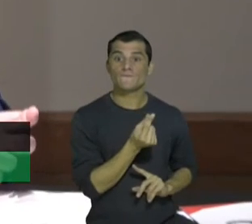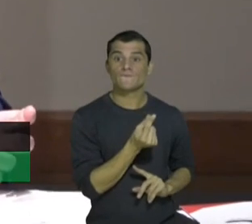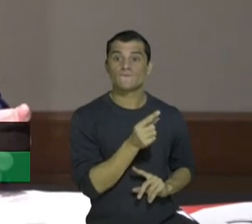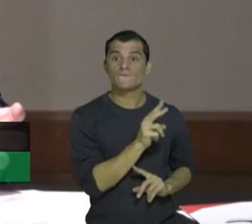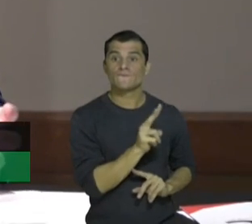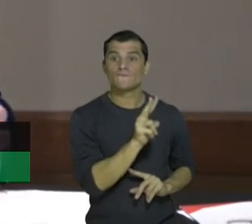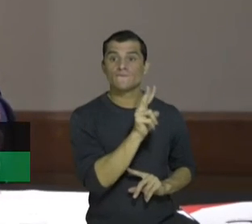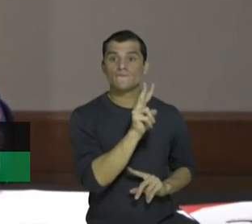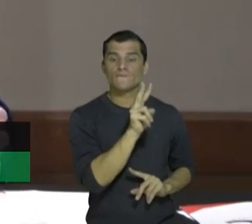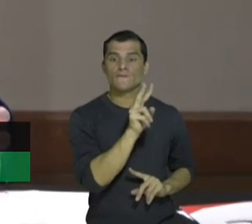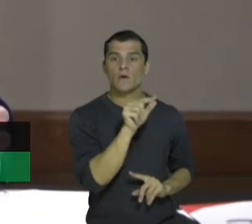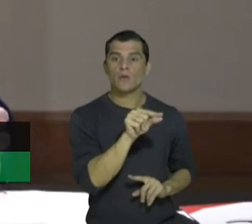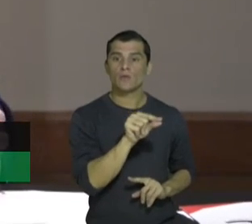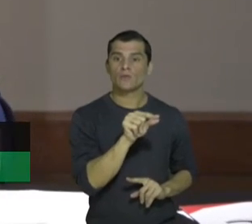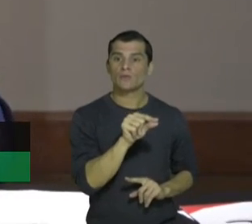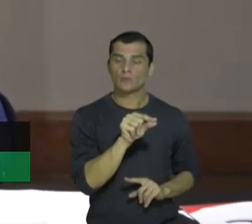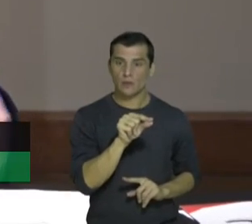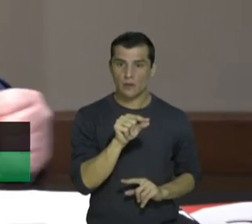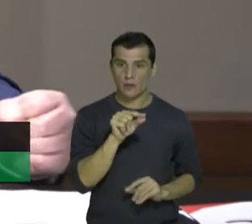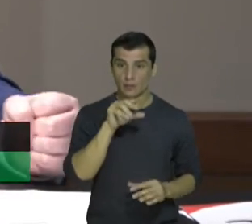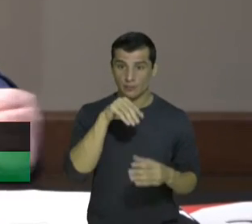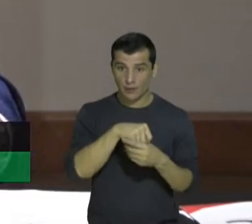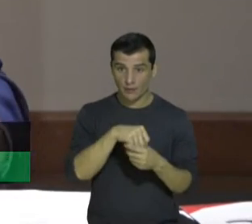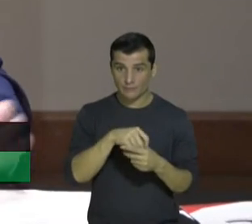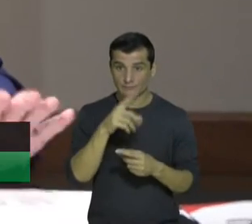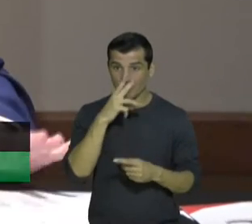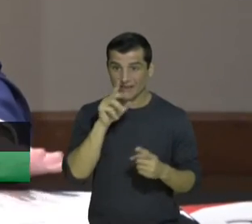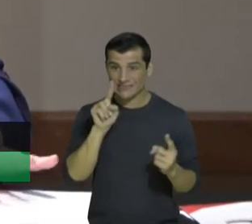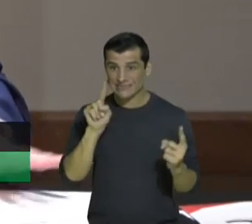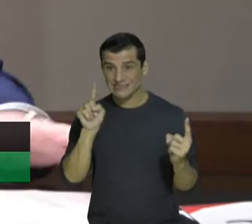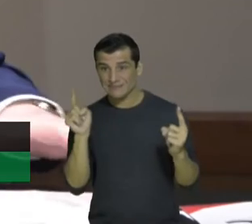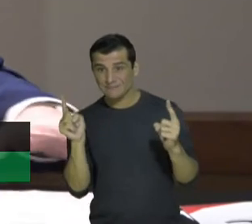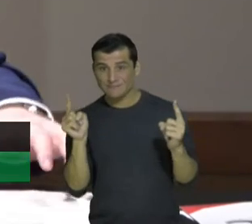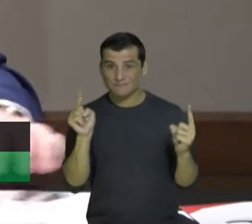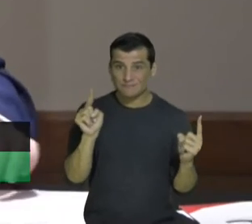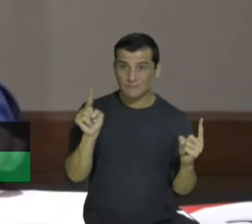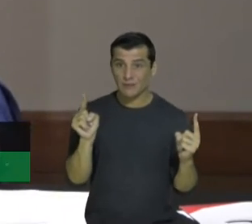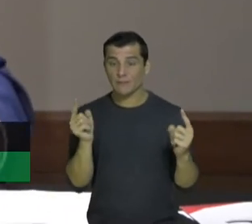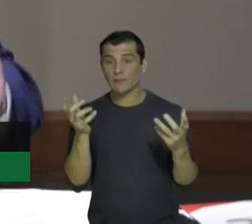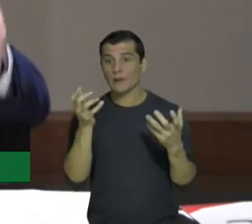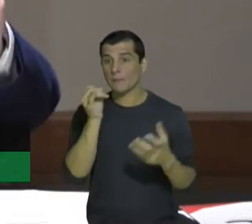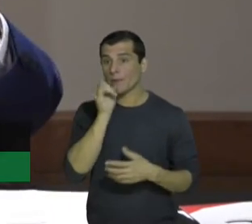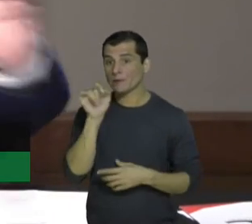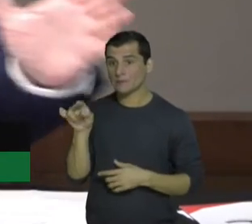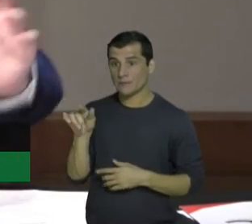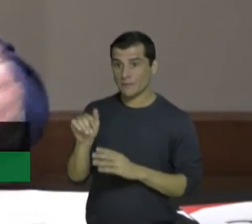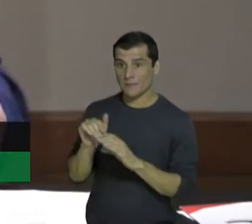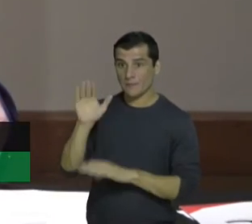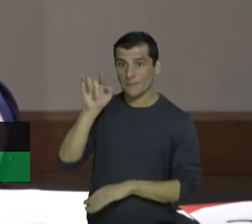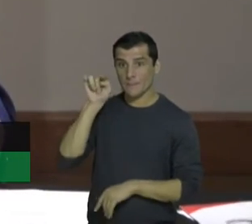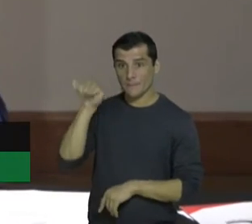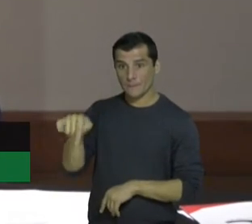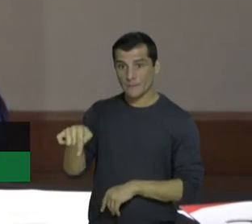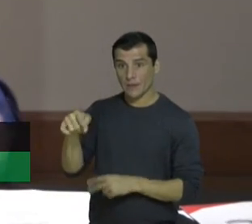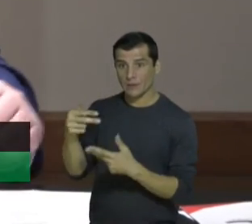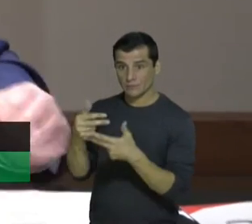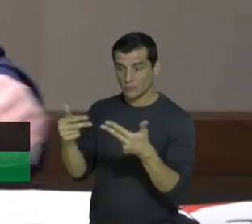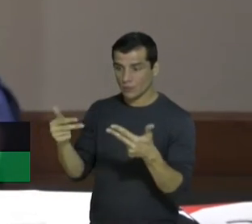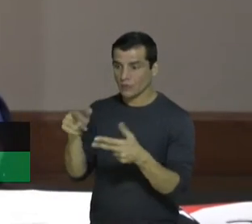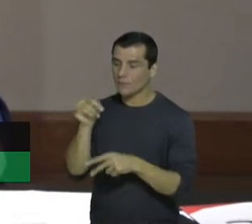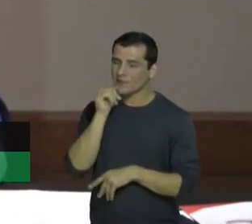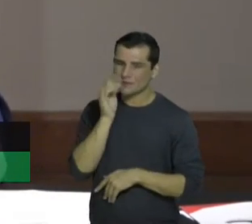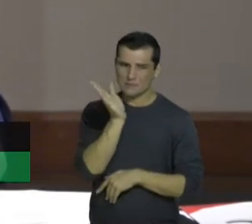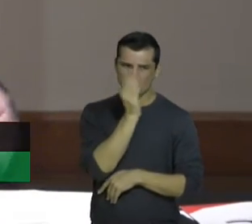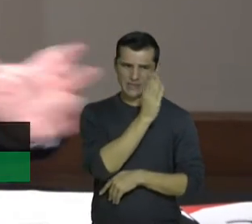parece um pouco contraditório contraditório por um lado você quer reforçar que as coisas que você antes confiava na